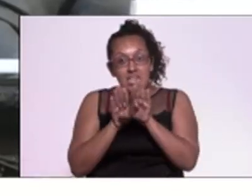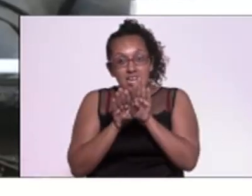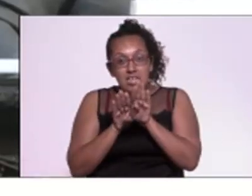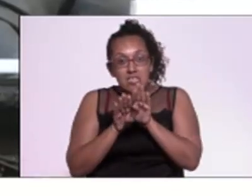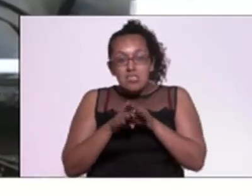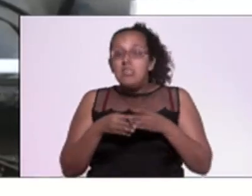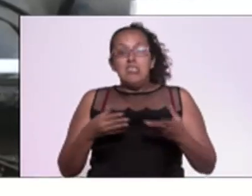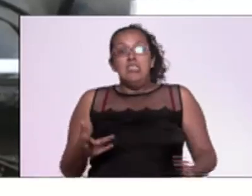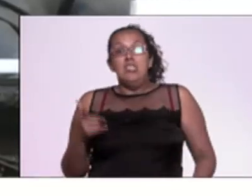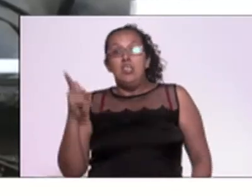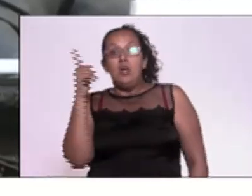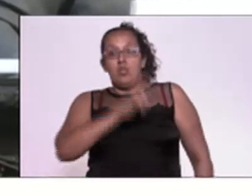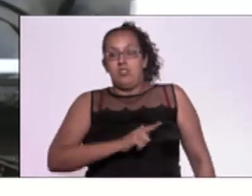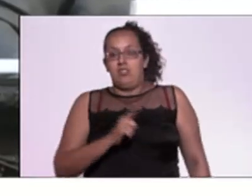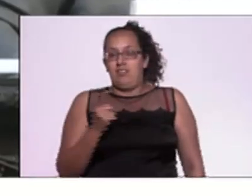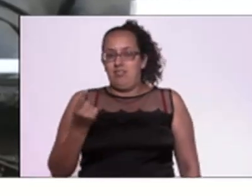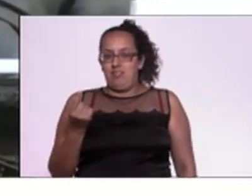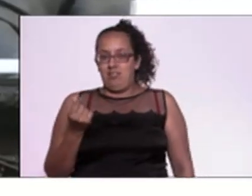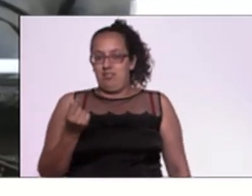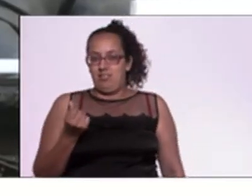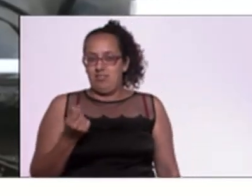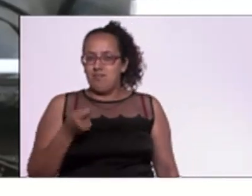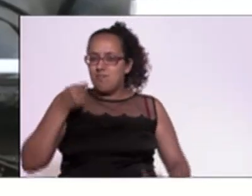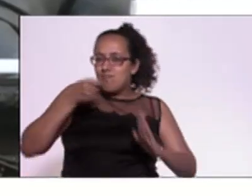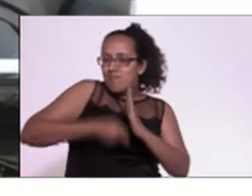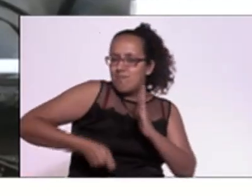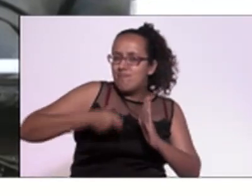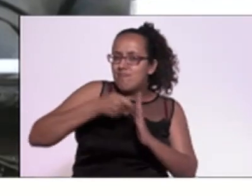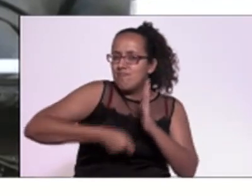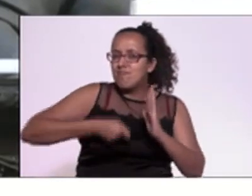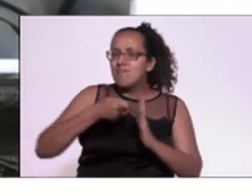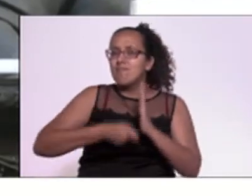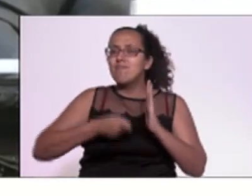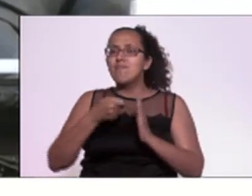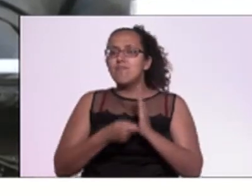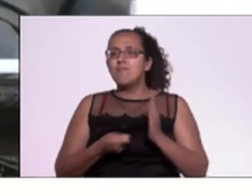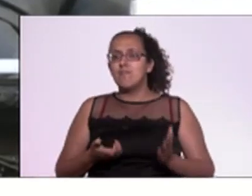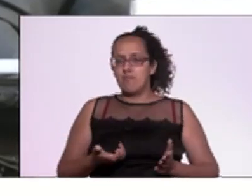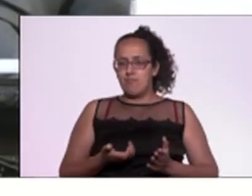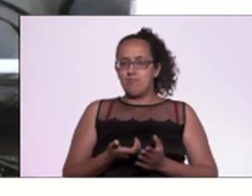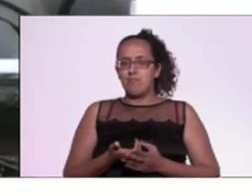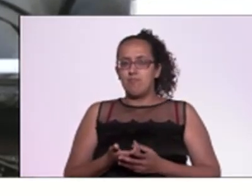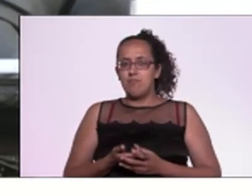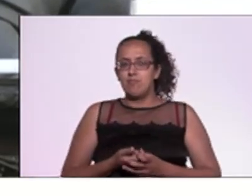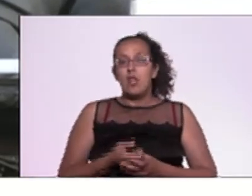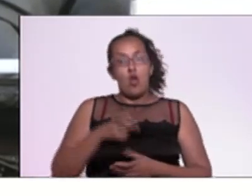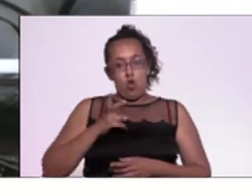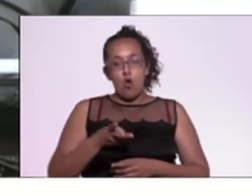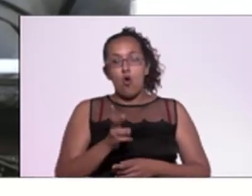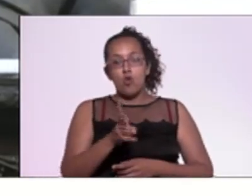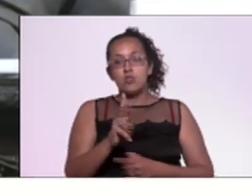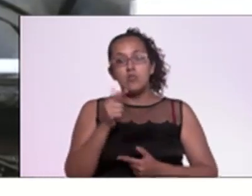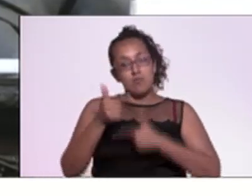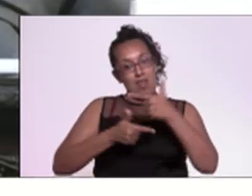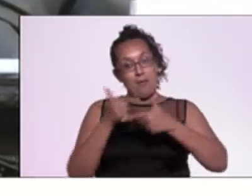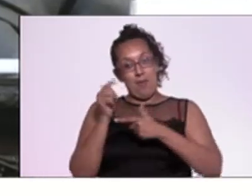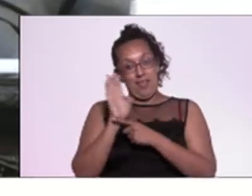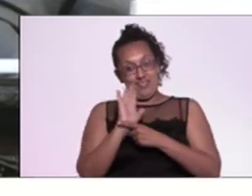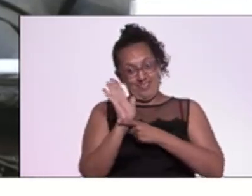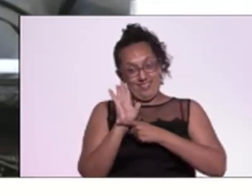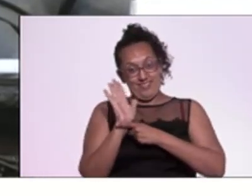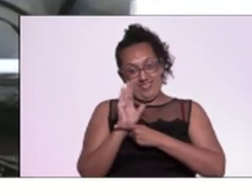gente estava junto na Casa de Arte de Anchieta, estava junto Aliás, antes, a gente participou de um grupo de teatro